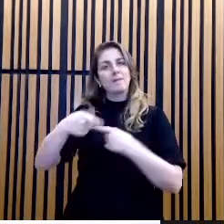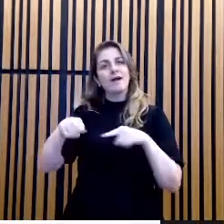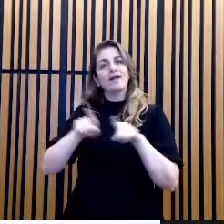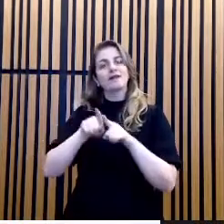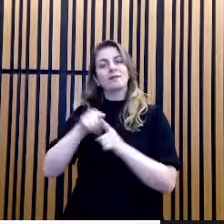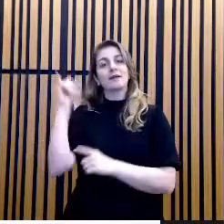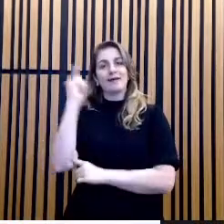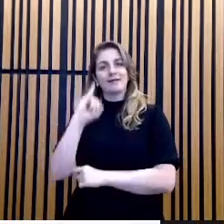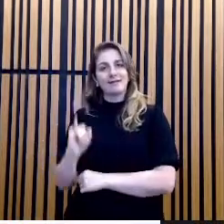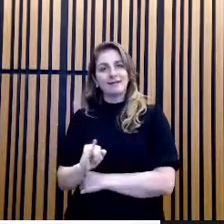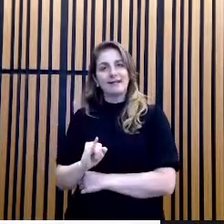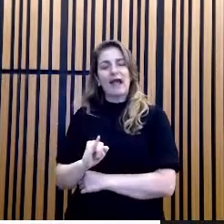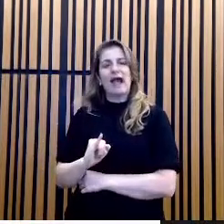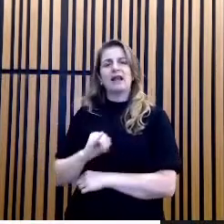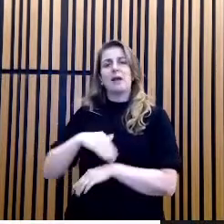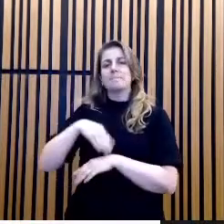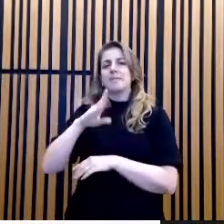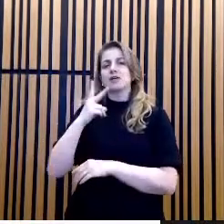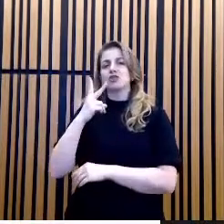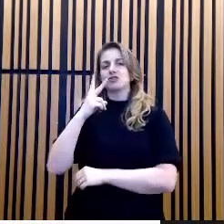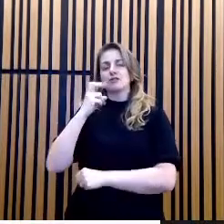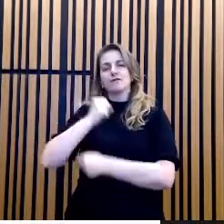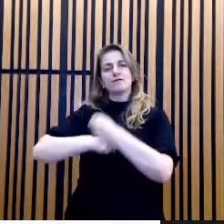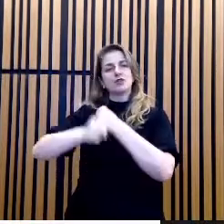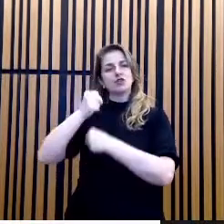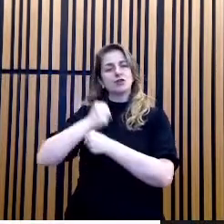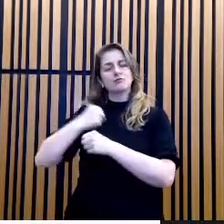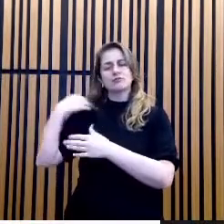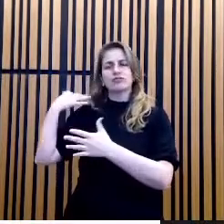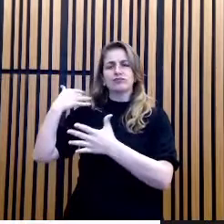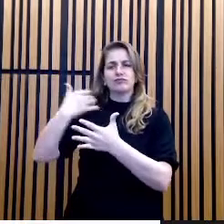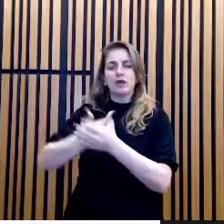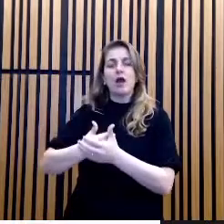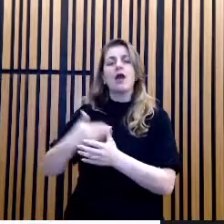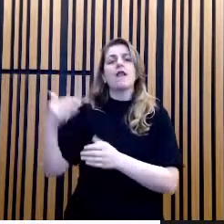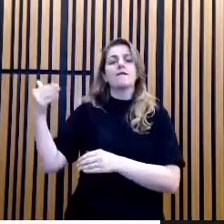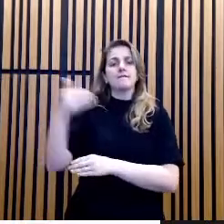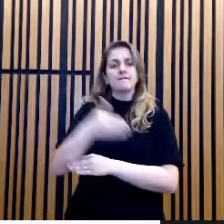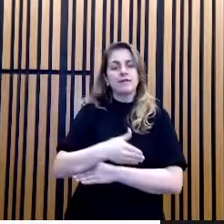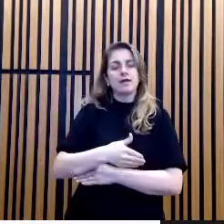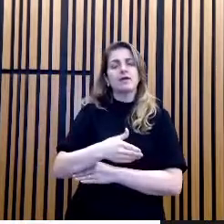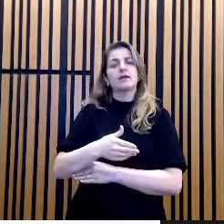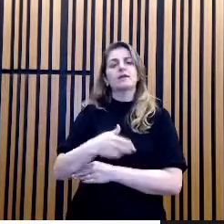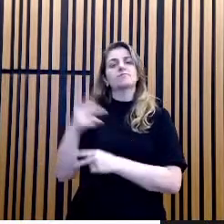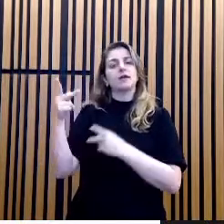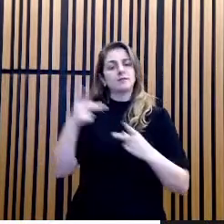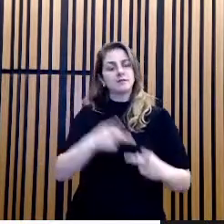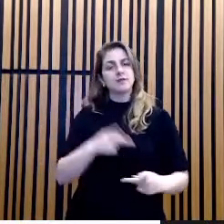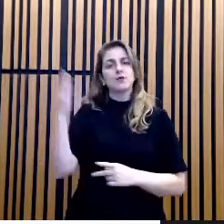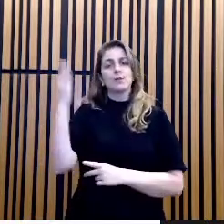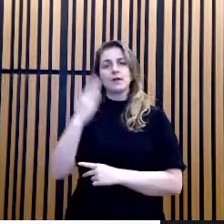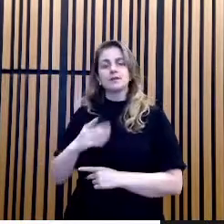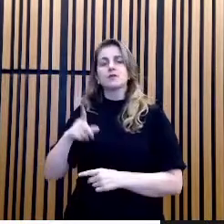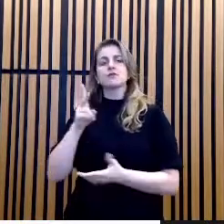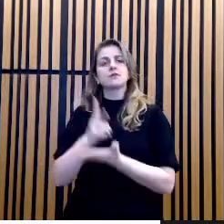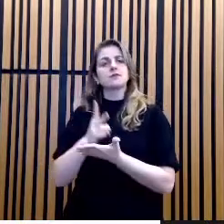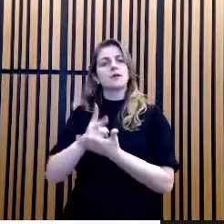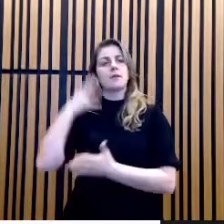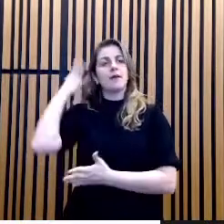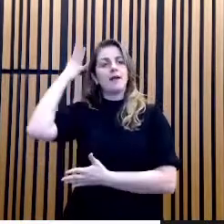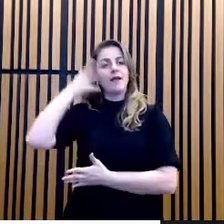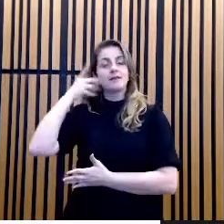anos, ela vem muito para o Brasil, ela faz muitas palestras aqui, ela é um fenômeno no